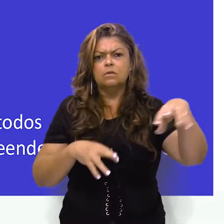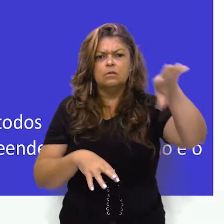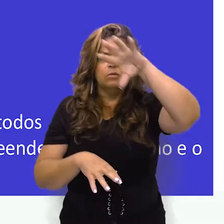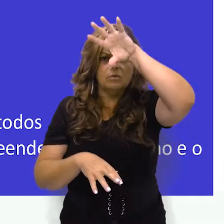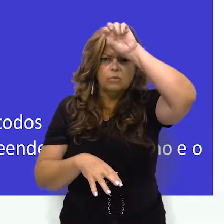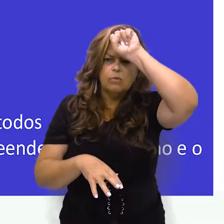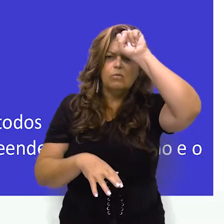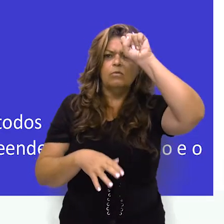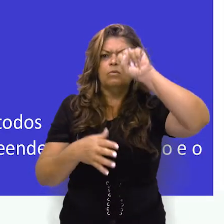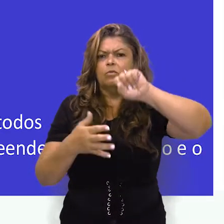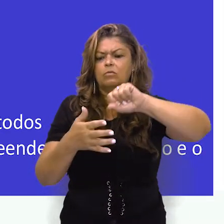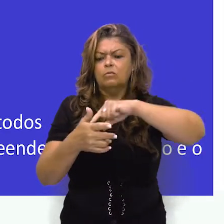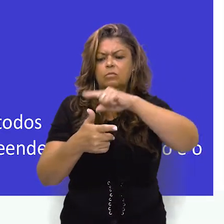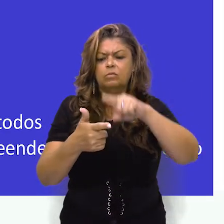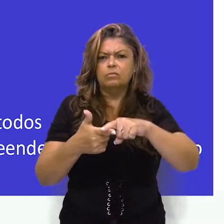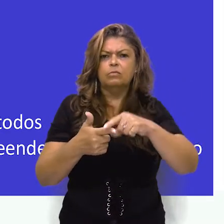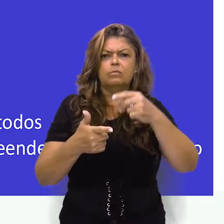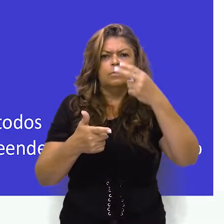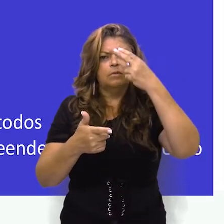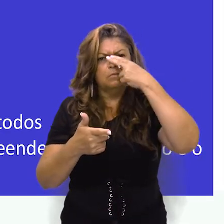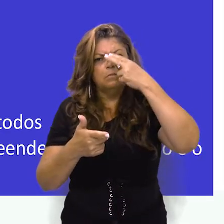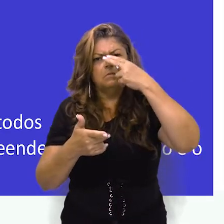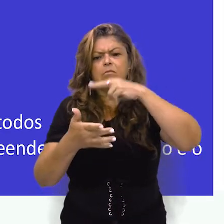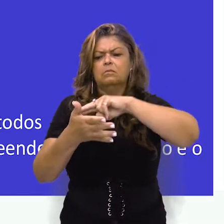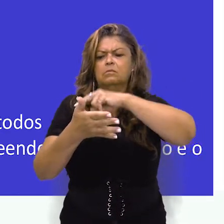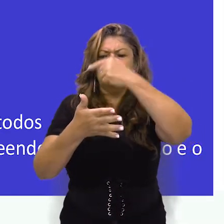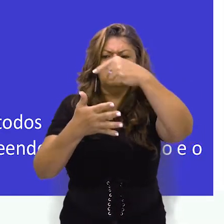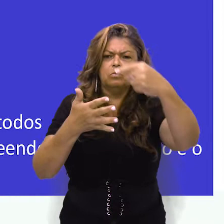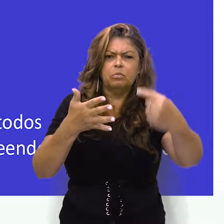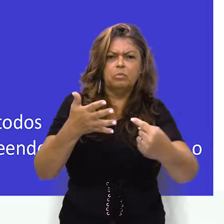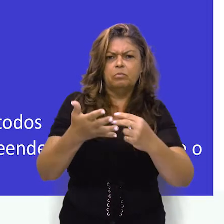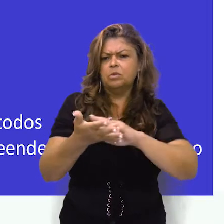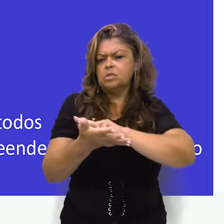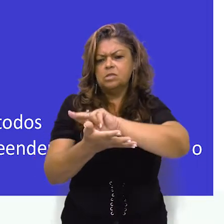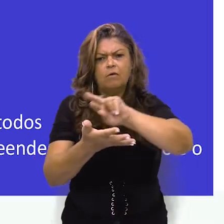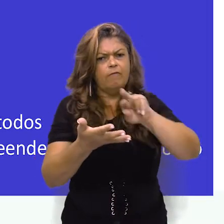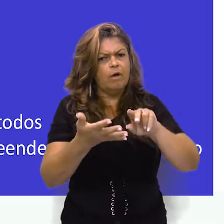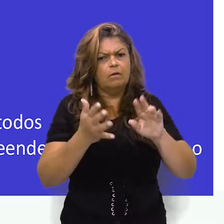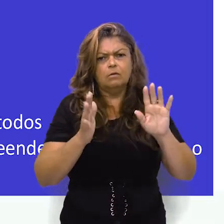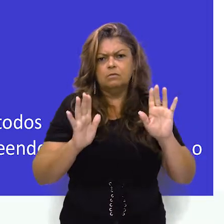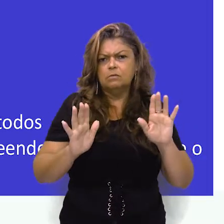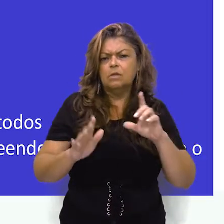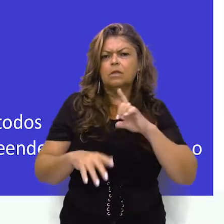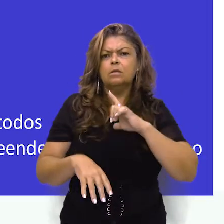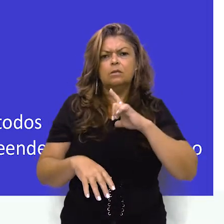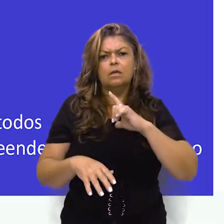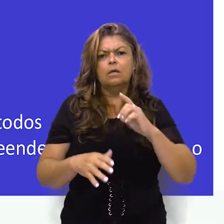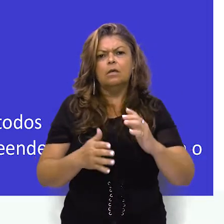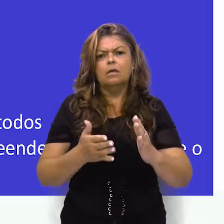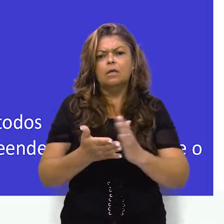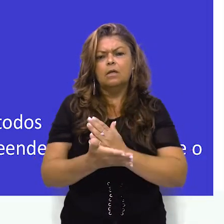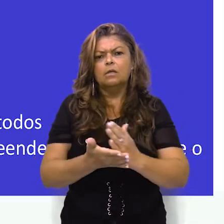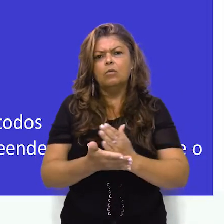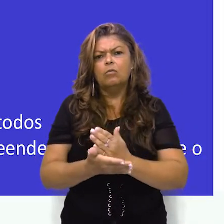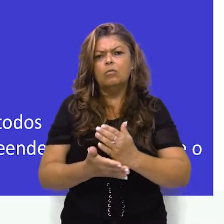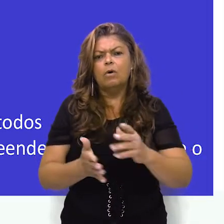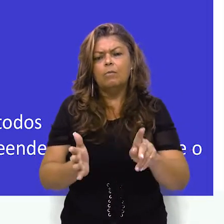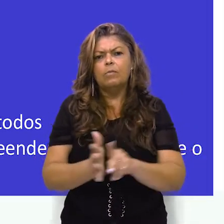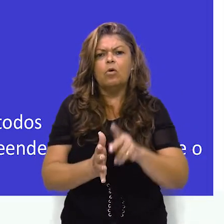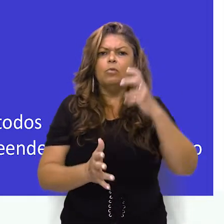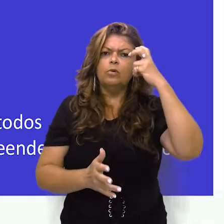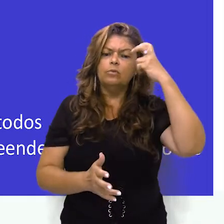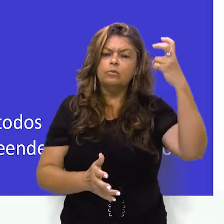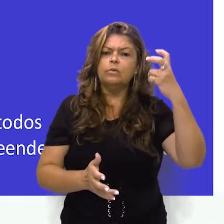outros. Então, essas contribuições para a humanidade, como é que a gente pode entender? Então, pelo forte senso de